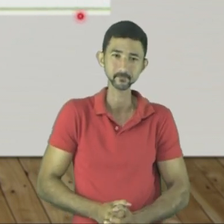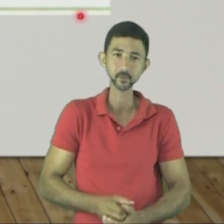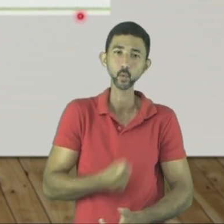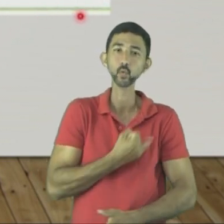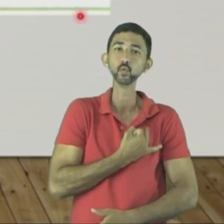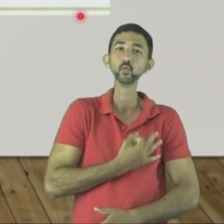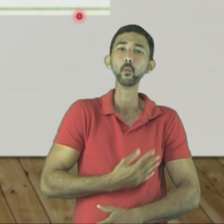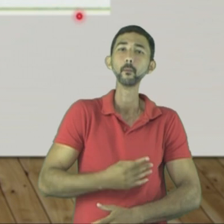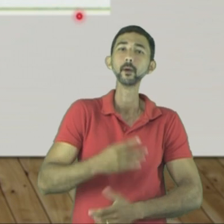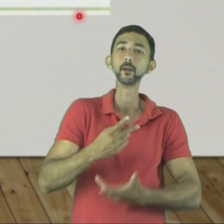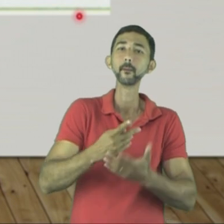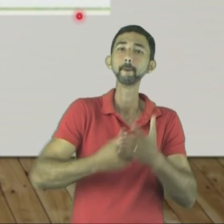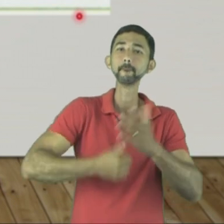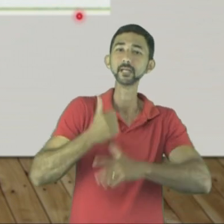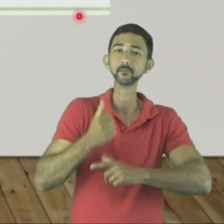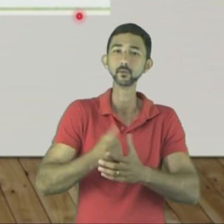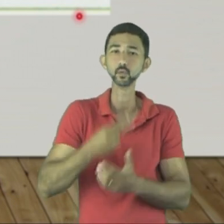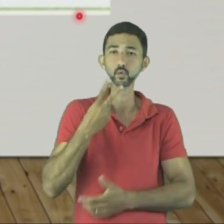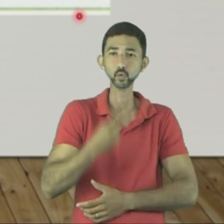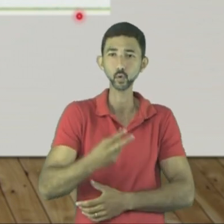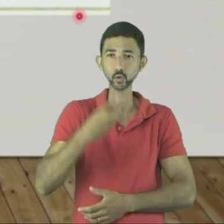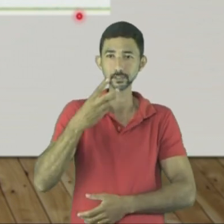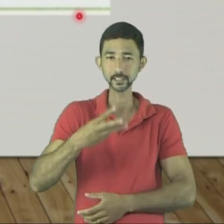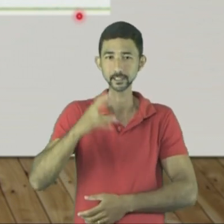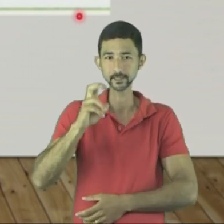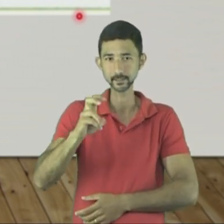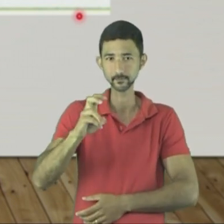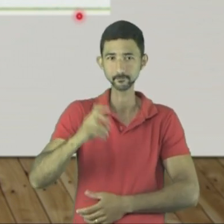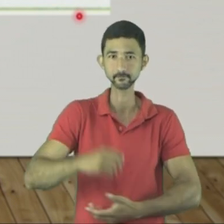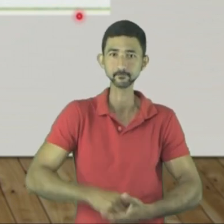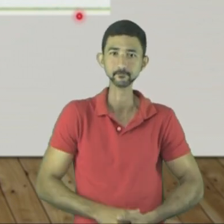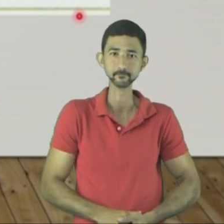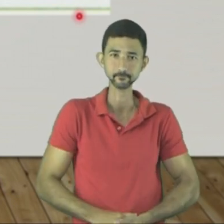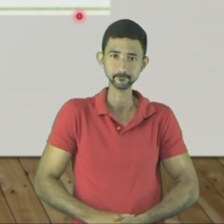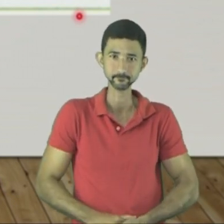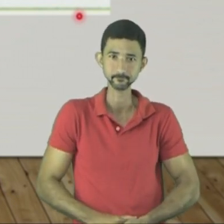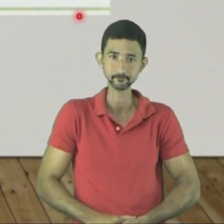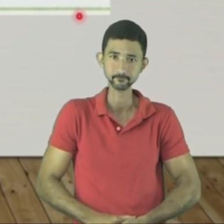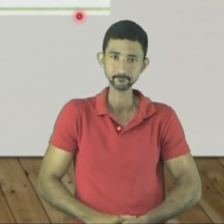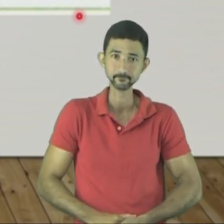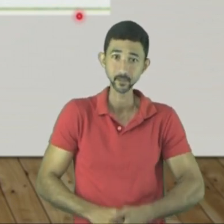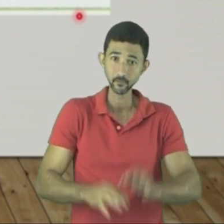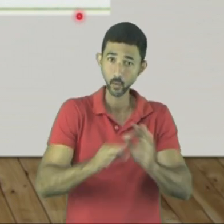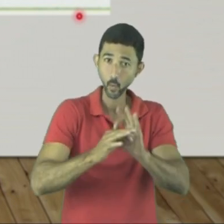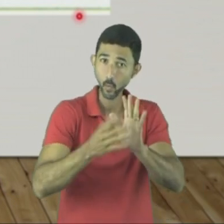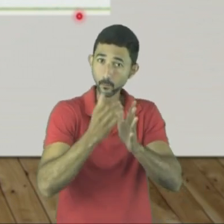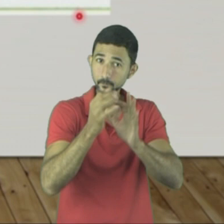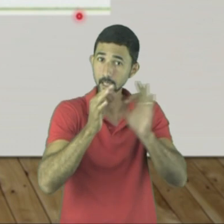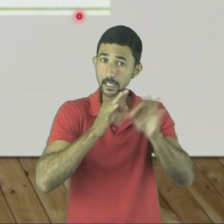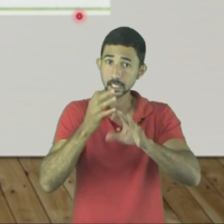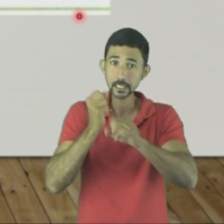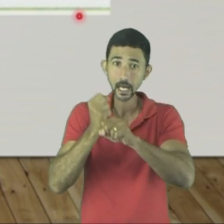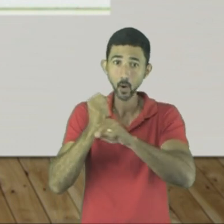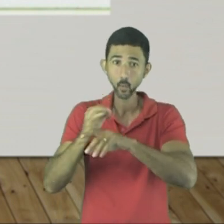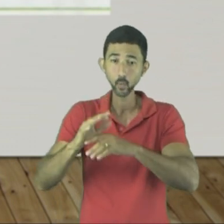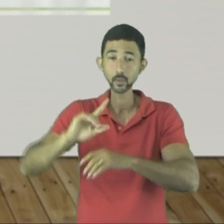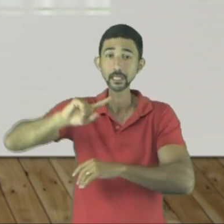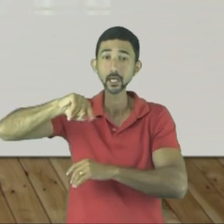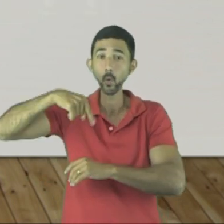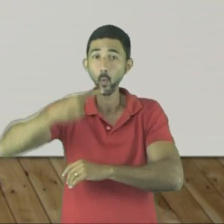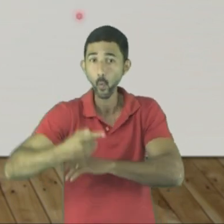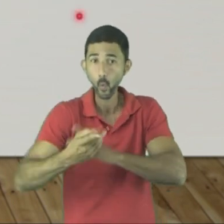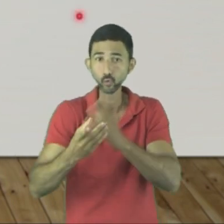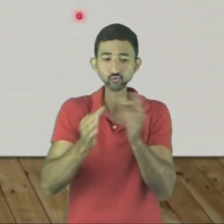somente números primos. 2, 3 e 5. Essa aqui foi uma forma. Agora eu tenho uma